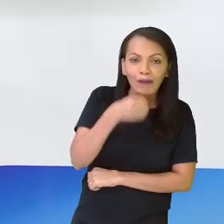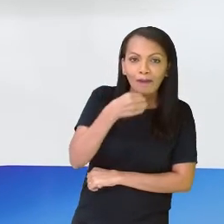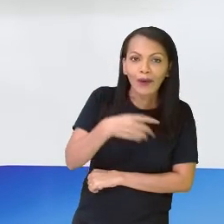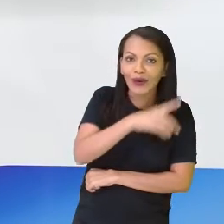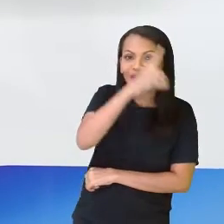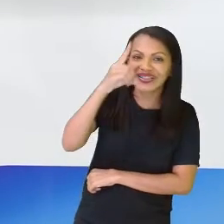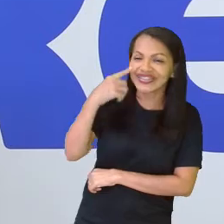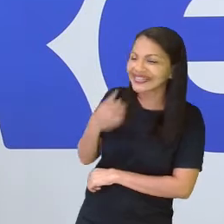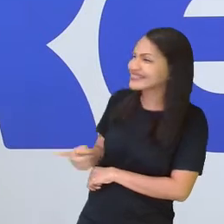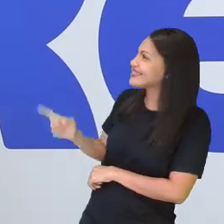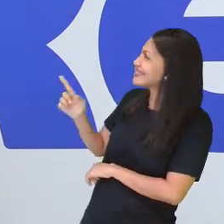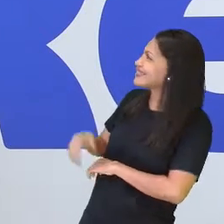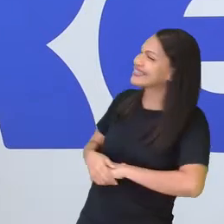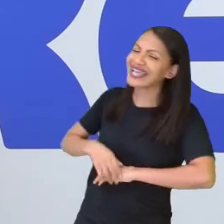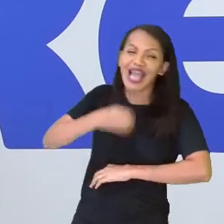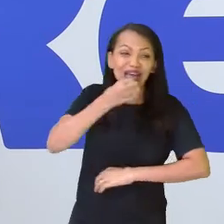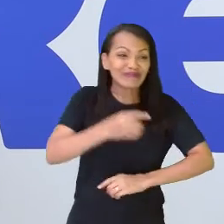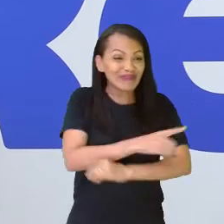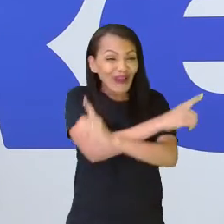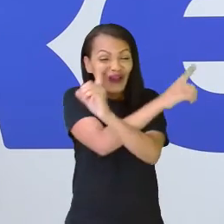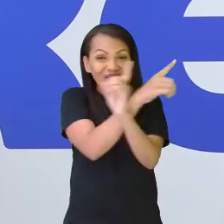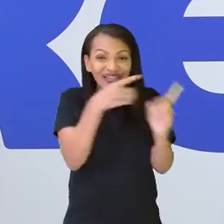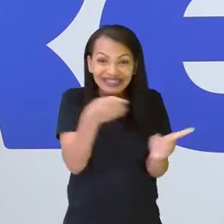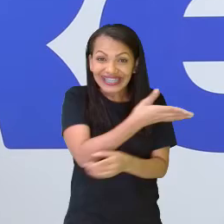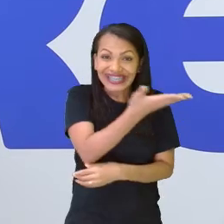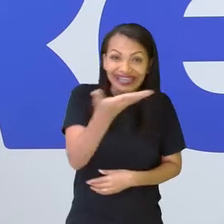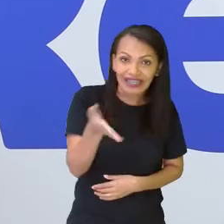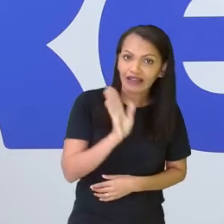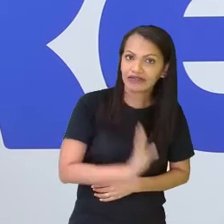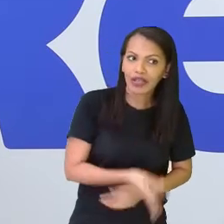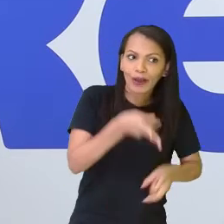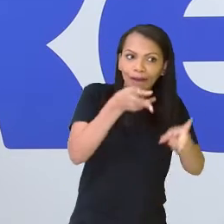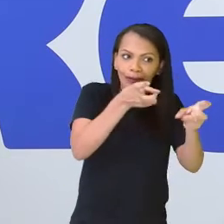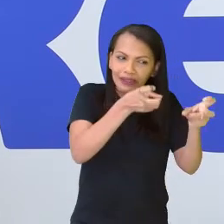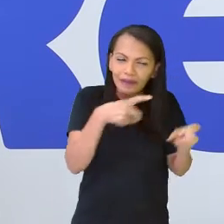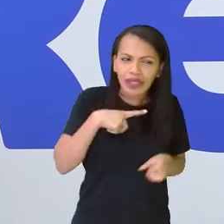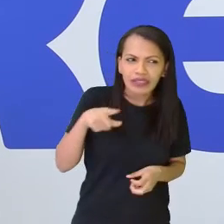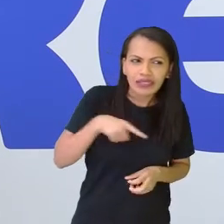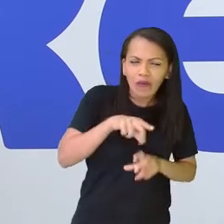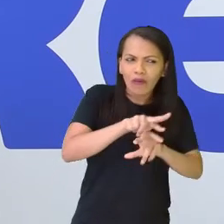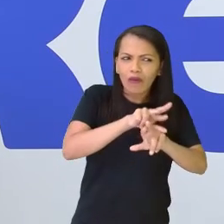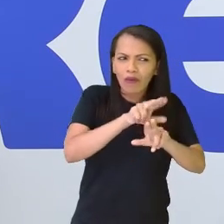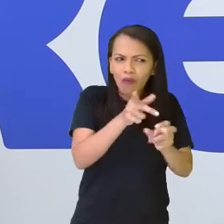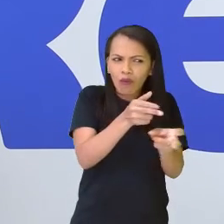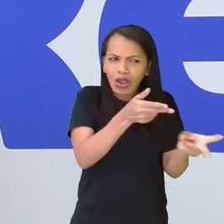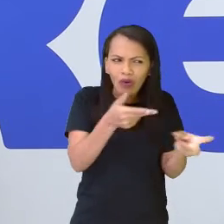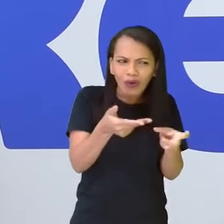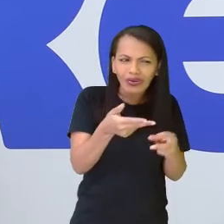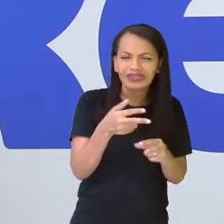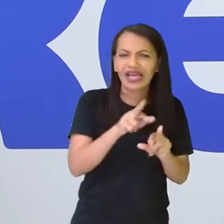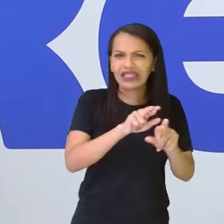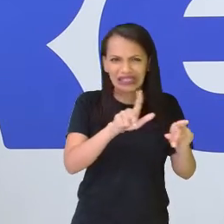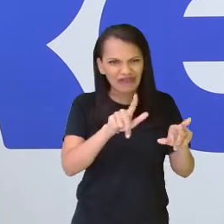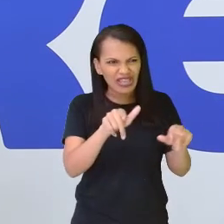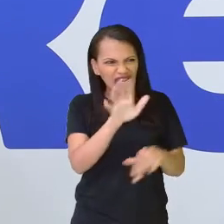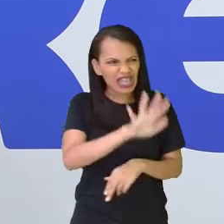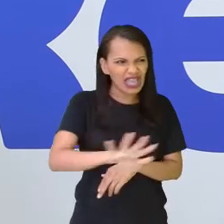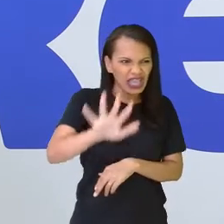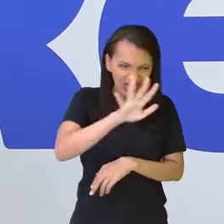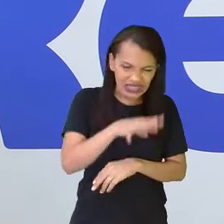convidado. Bom dia, bom dia. Vocês já devem estar percebendo que tem alguma diferença por aqui no visual das coisas,